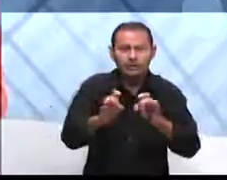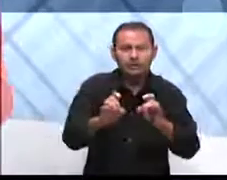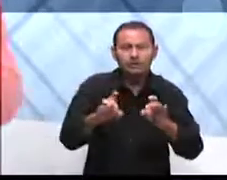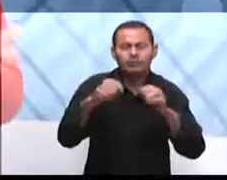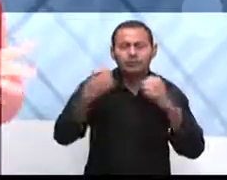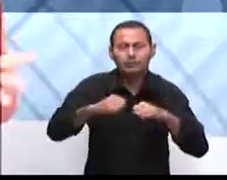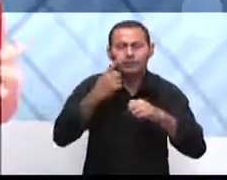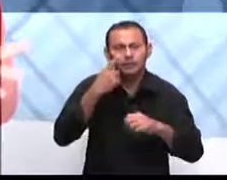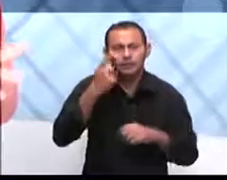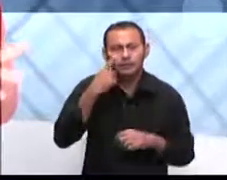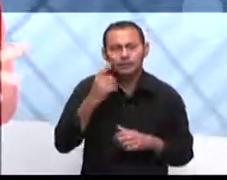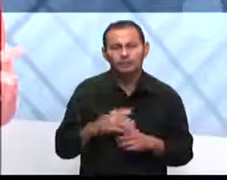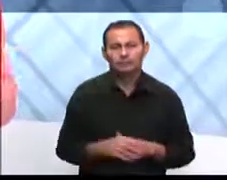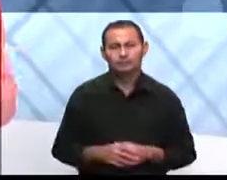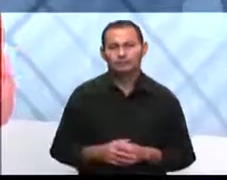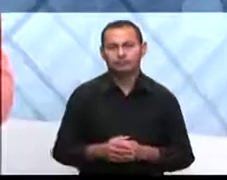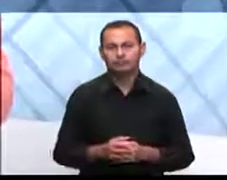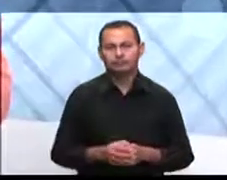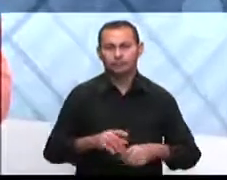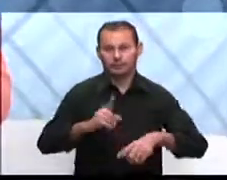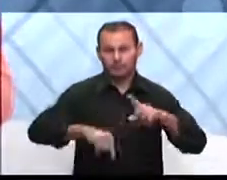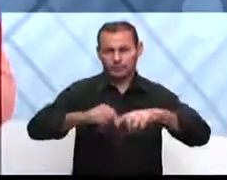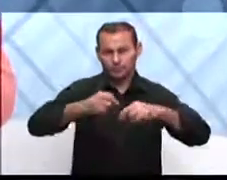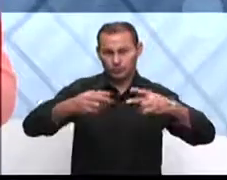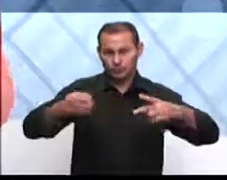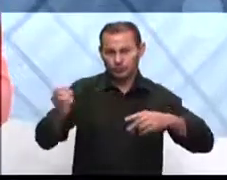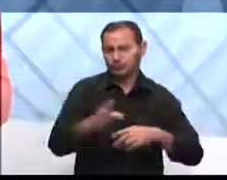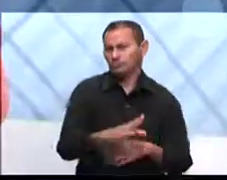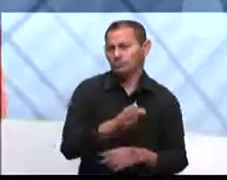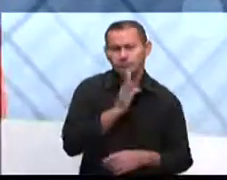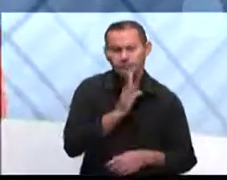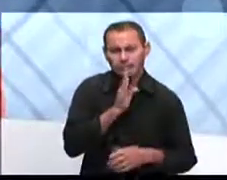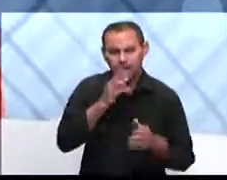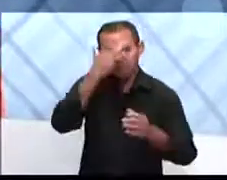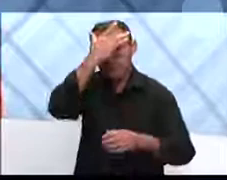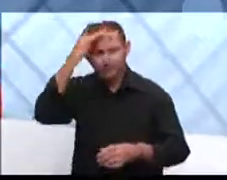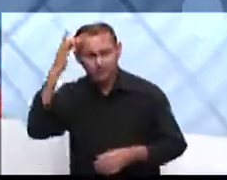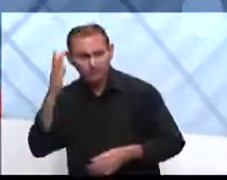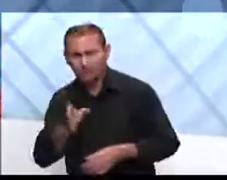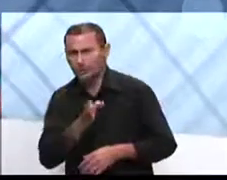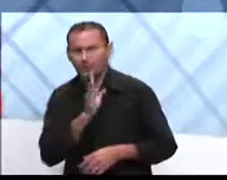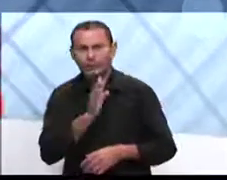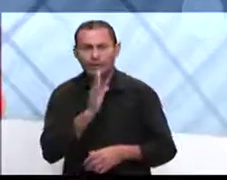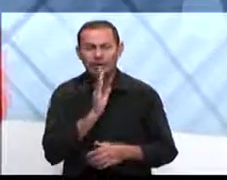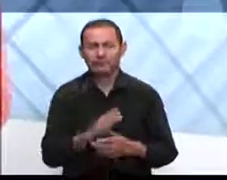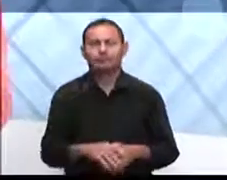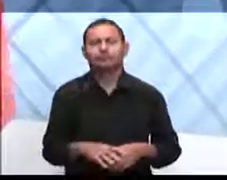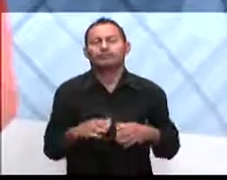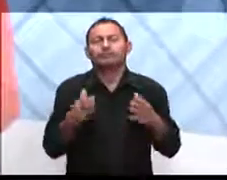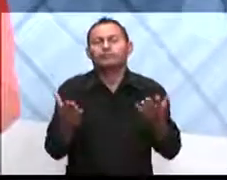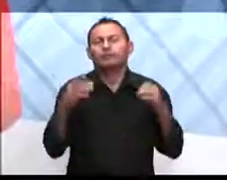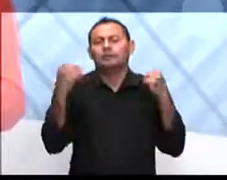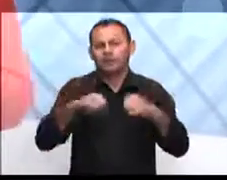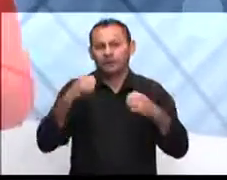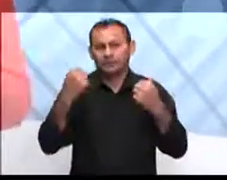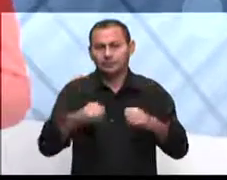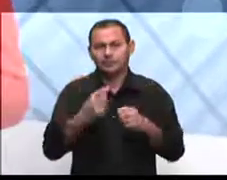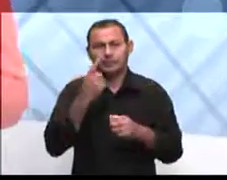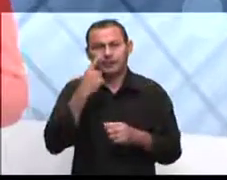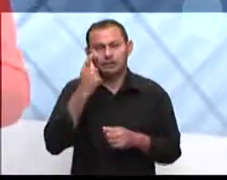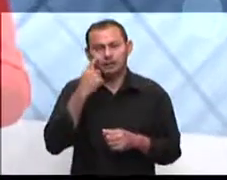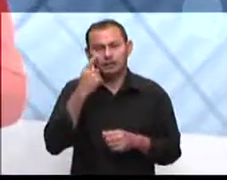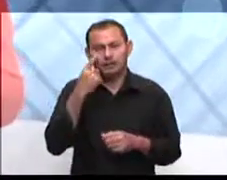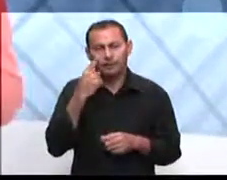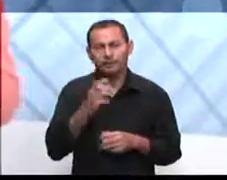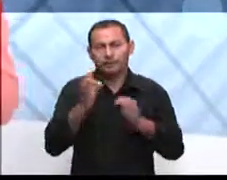preciso verificar? Né, um produto novo, desconhecido, as pessoas não conhecem, né, então eu preciso